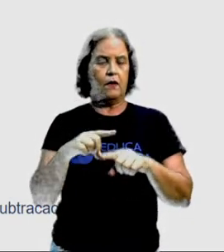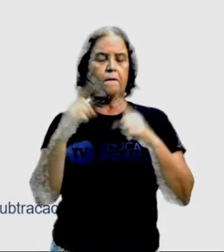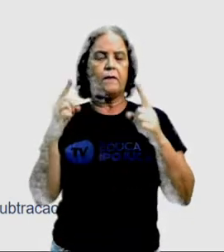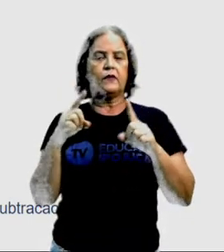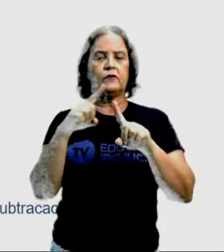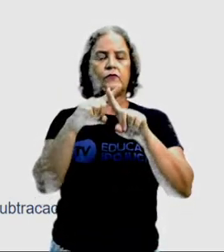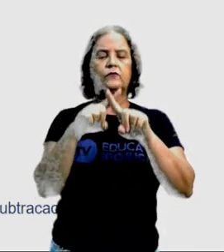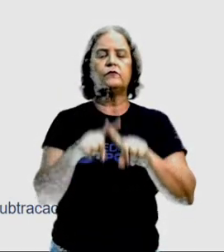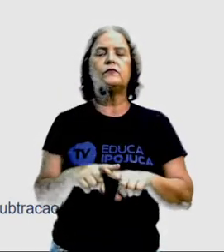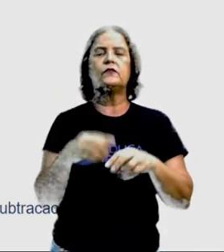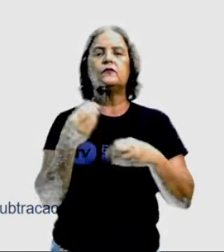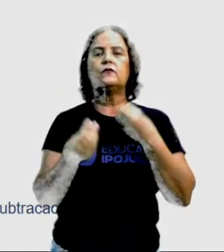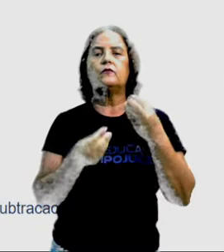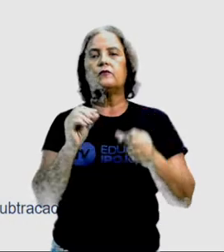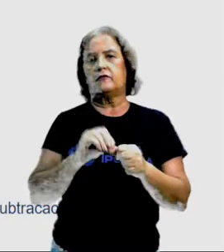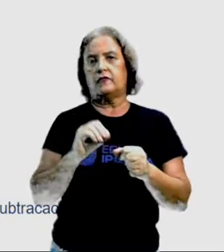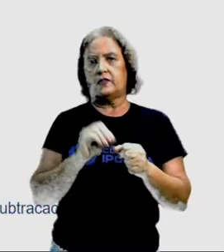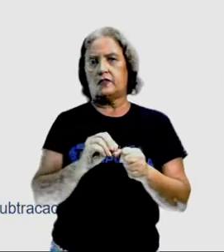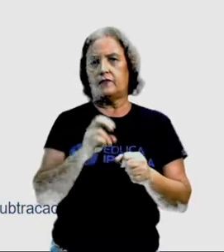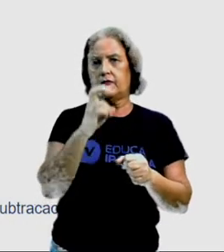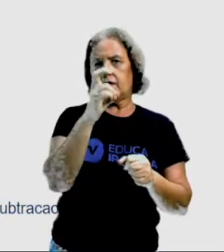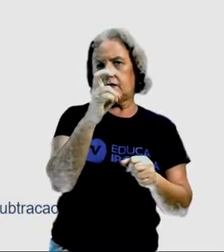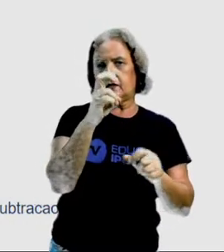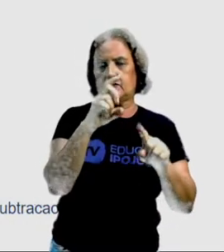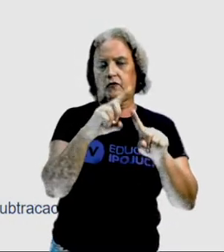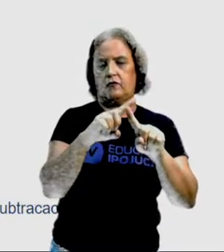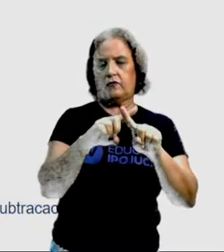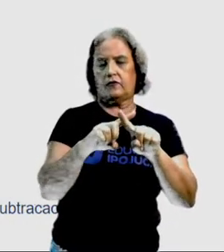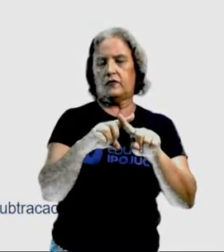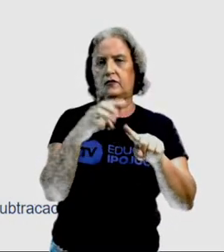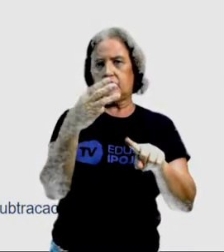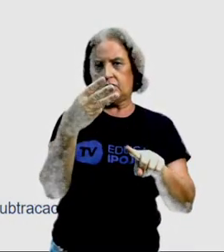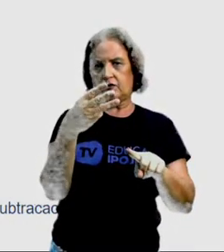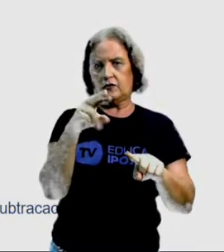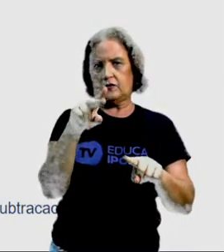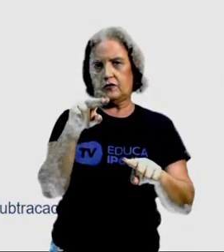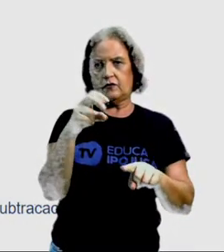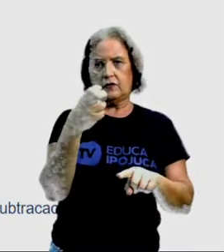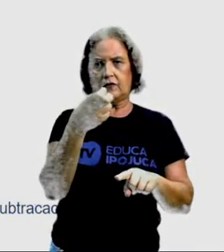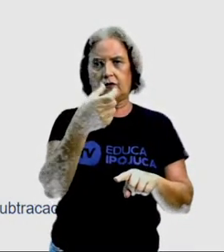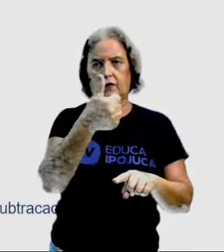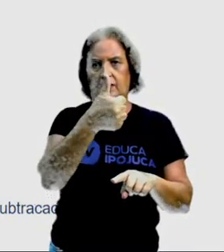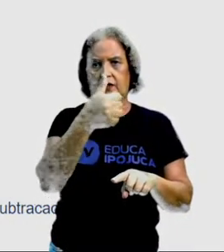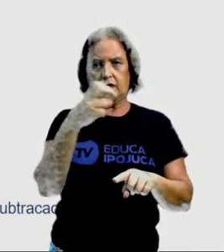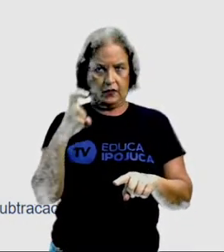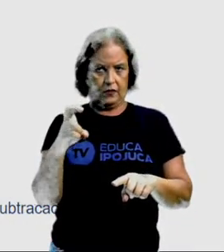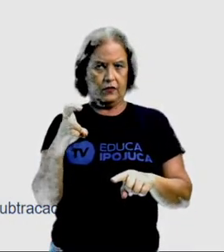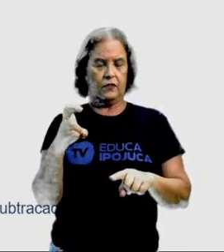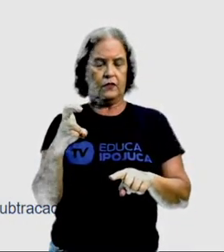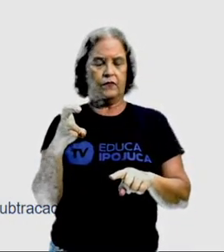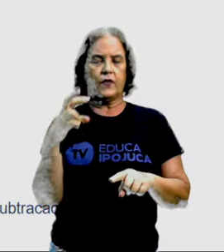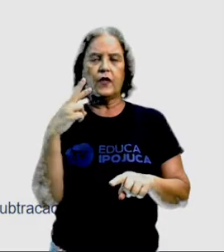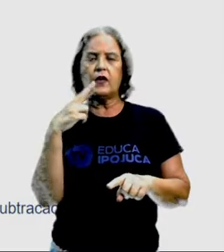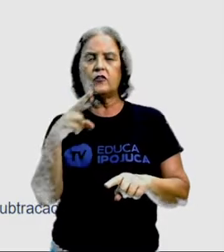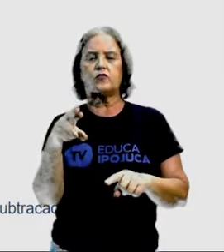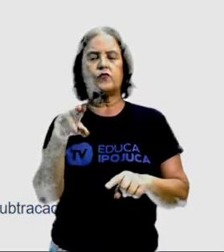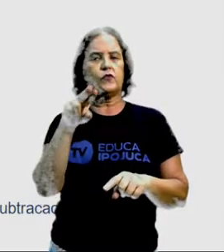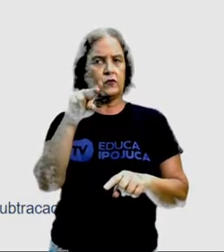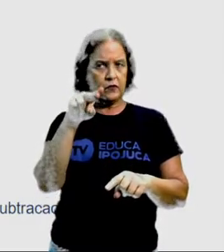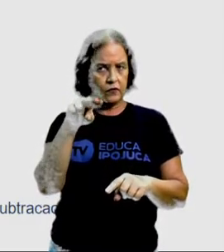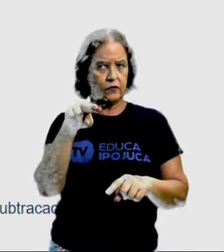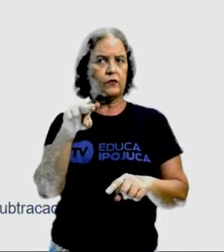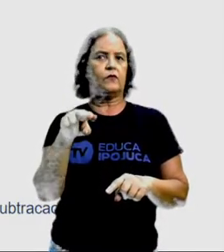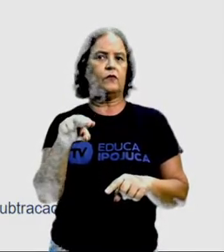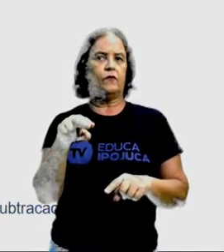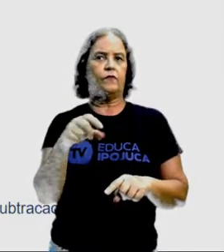mais imediato, como eu poderia fazer? 5 vezes 3, que é igual a 15. E o total seria o mesmo, o resultado, que seria o